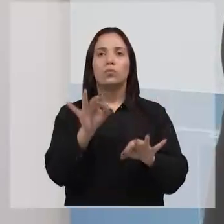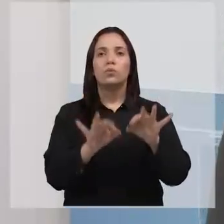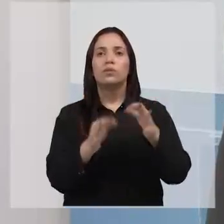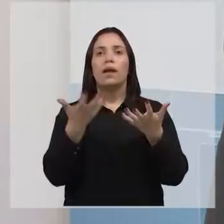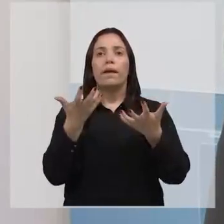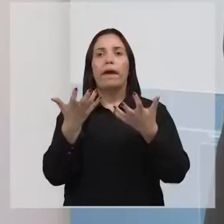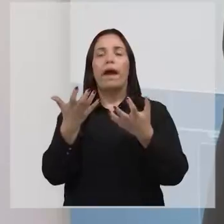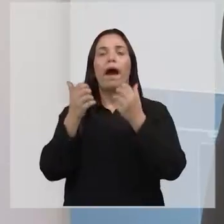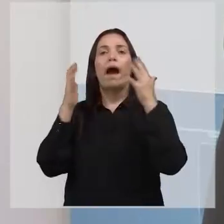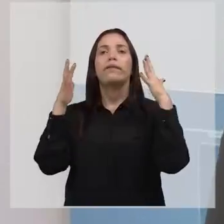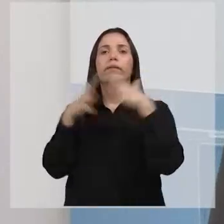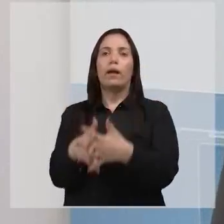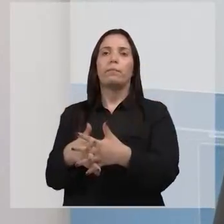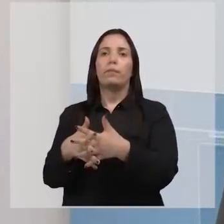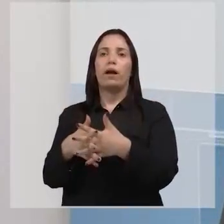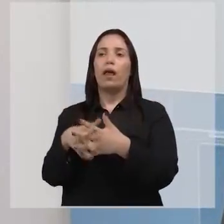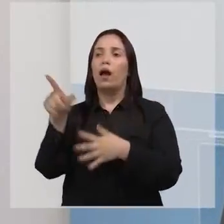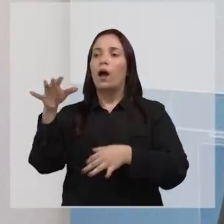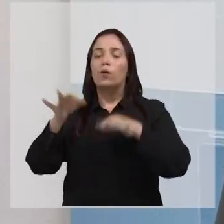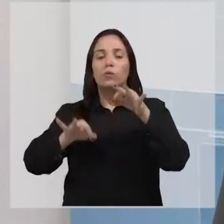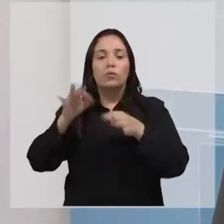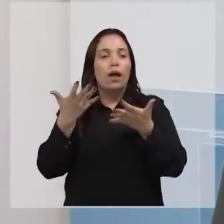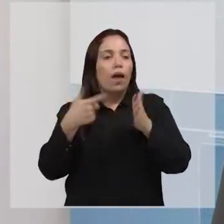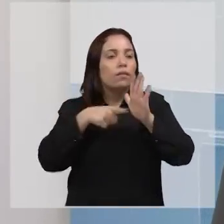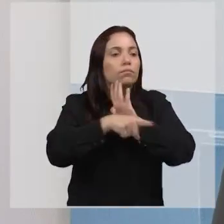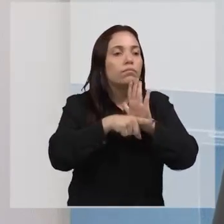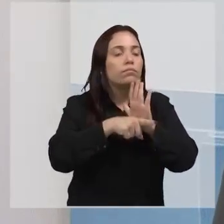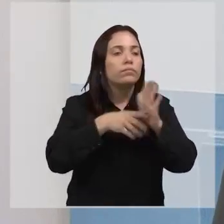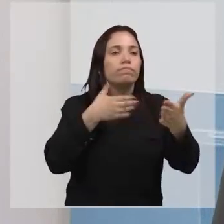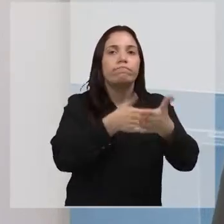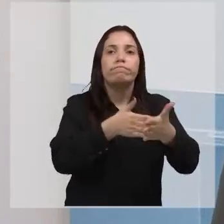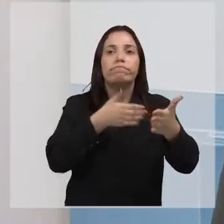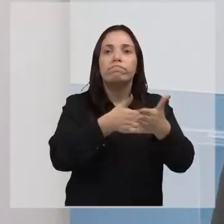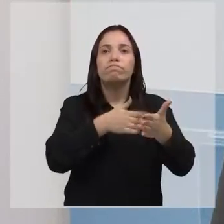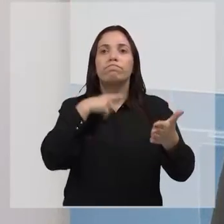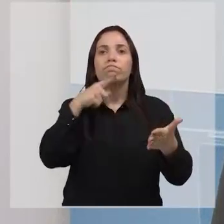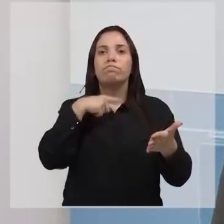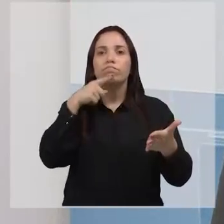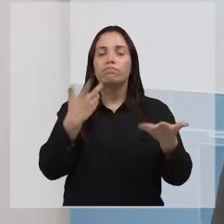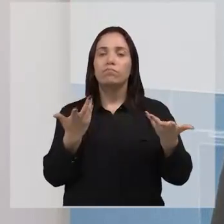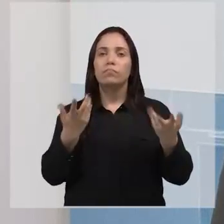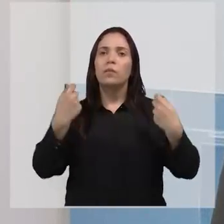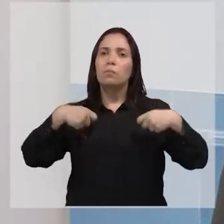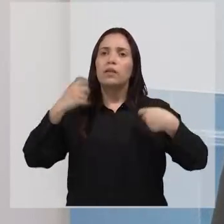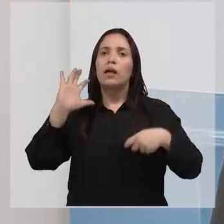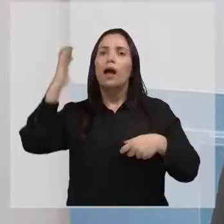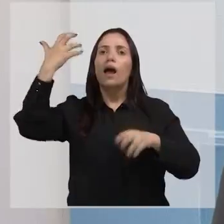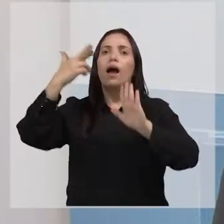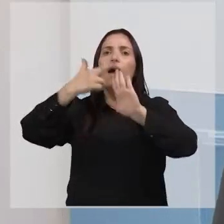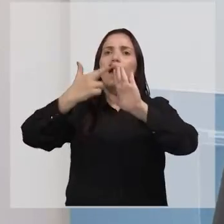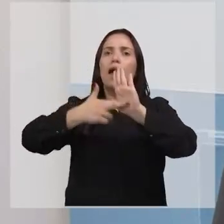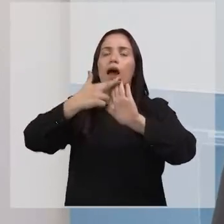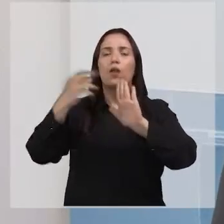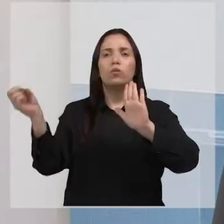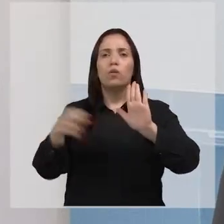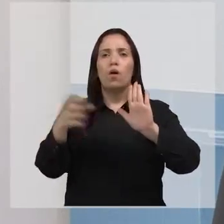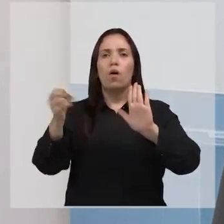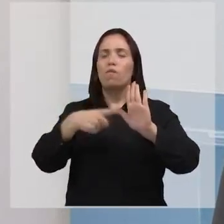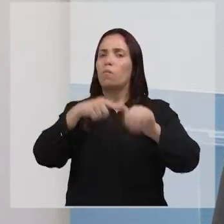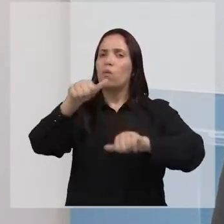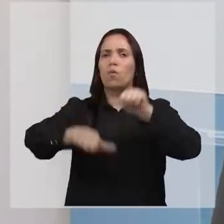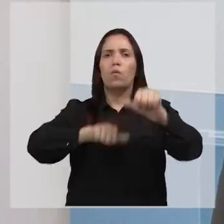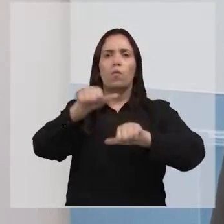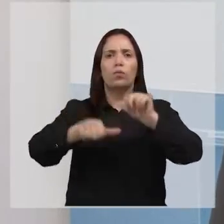acabar, você não precisa acabar. Basta definir aonde e como Os critérios. os Refazer critérios os para critérios. uso do